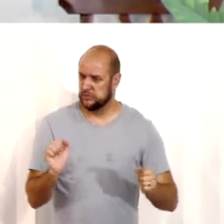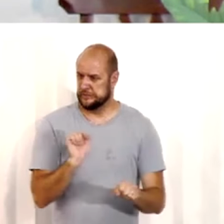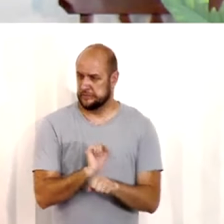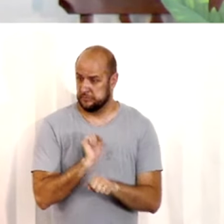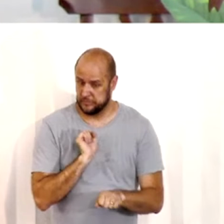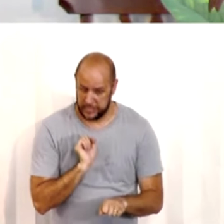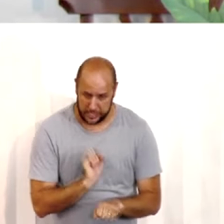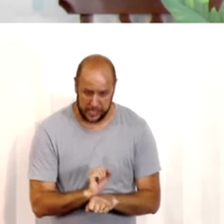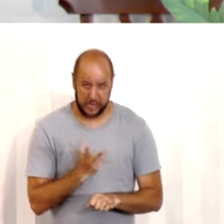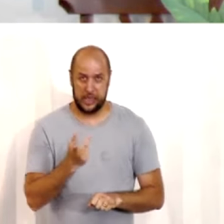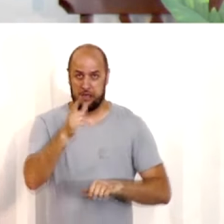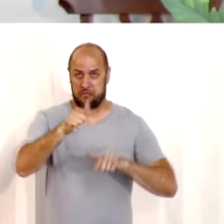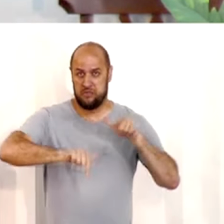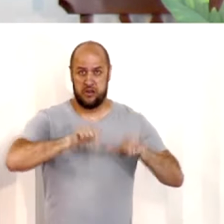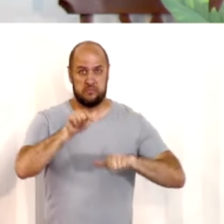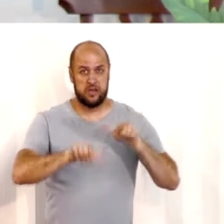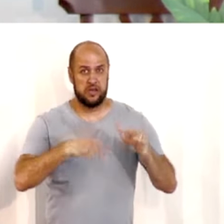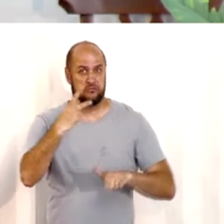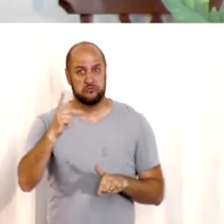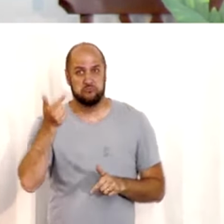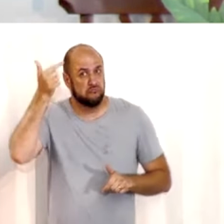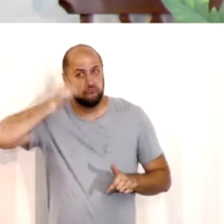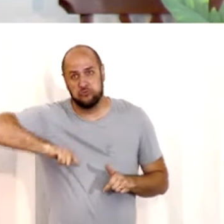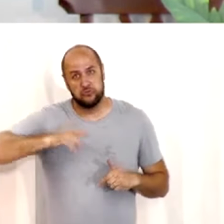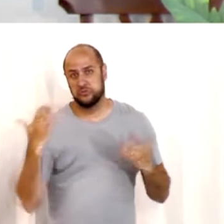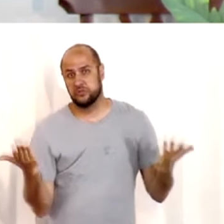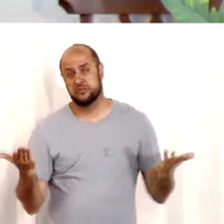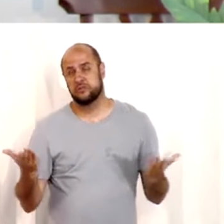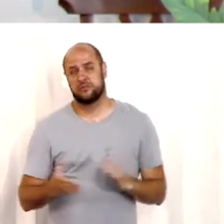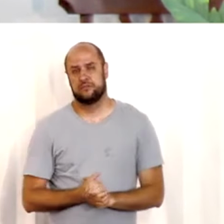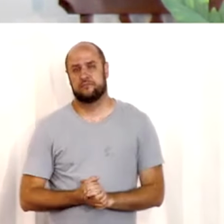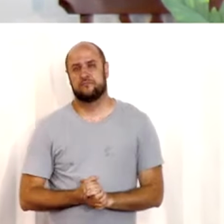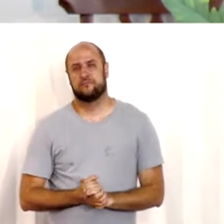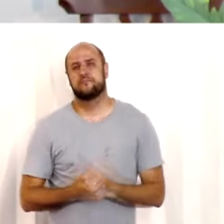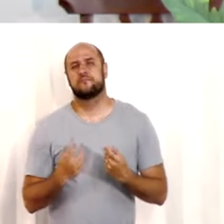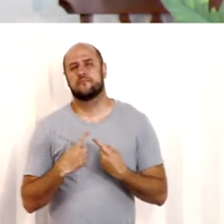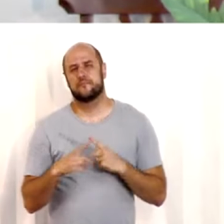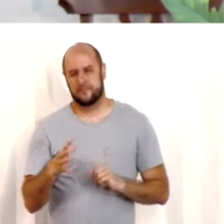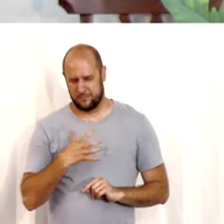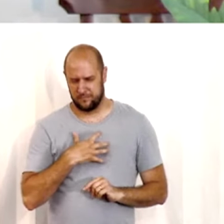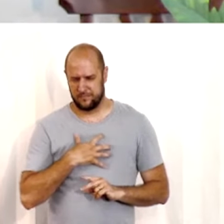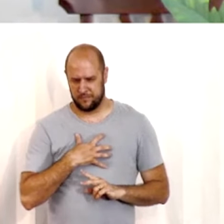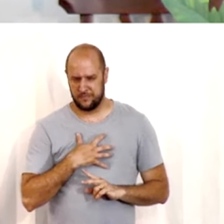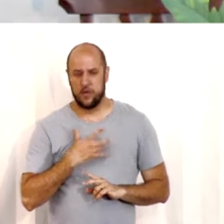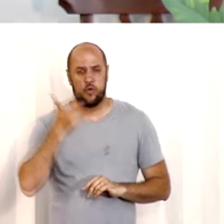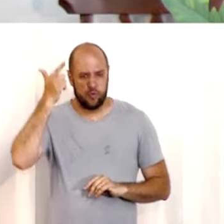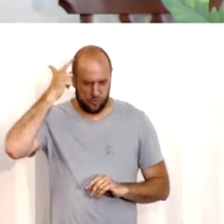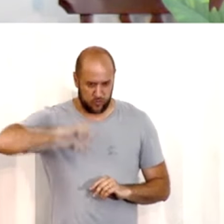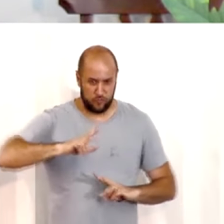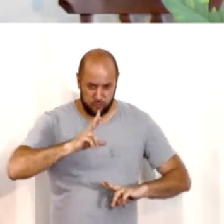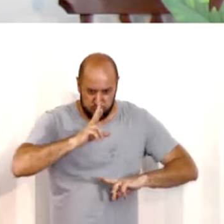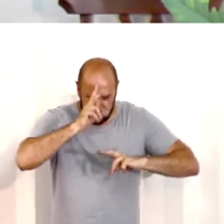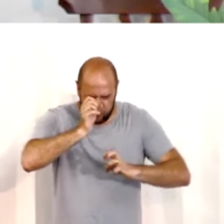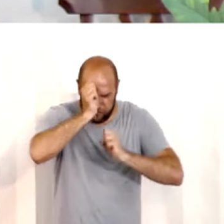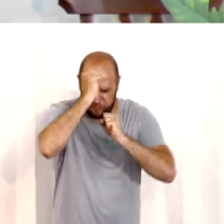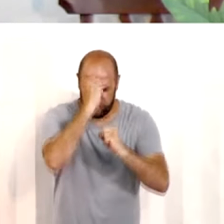da sua empresa não esteja tendo neste momento. Mas é o Senhor que vai te dar energia e força para se levantar e fazer o melhor de